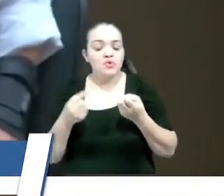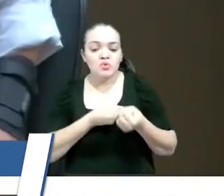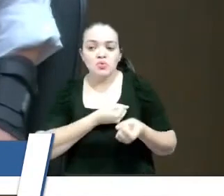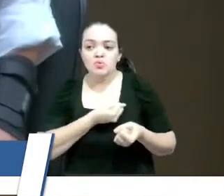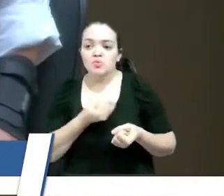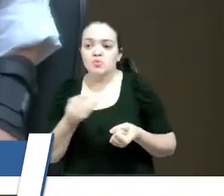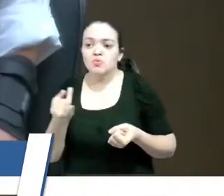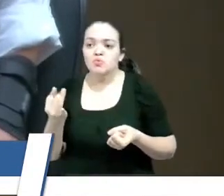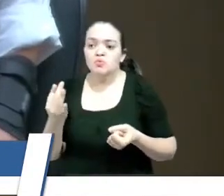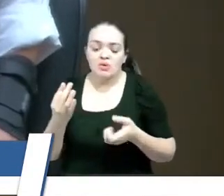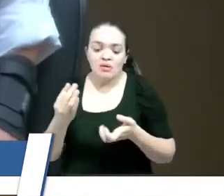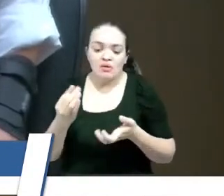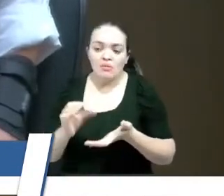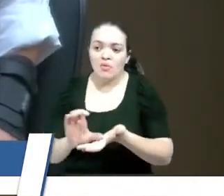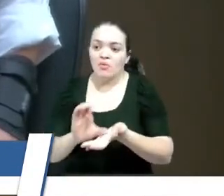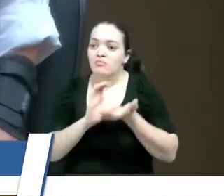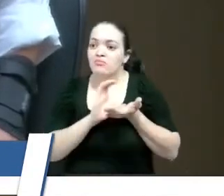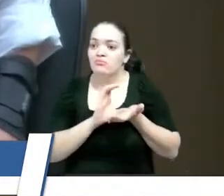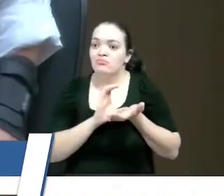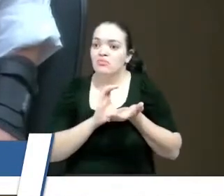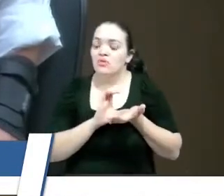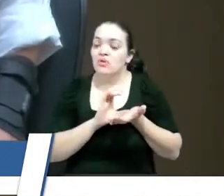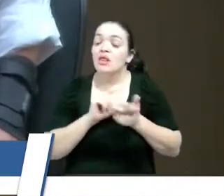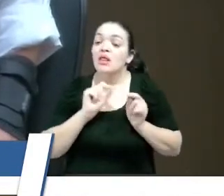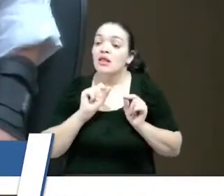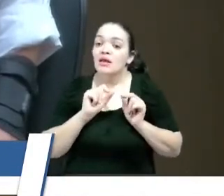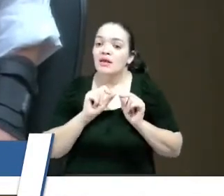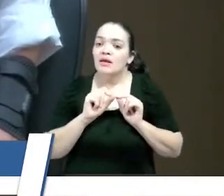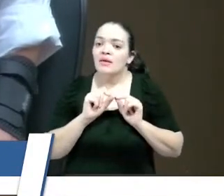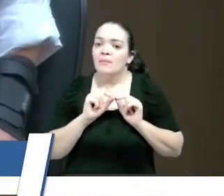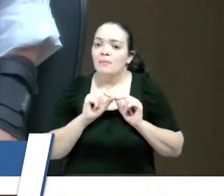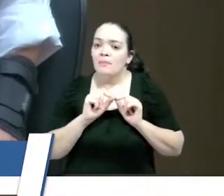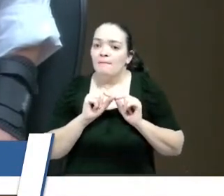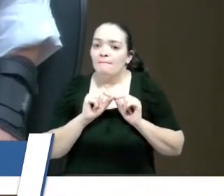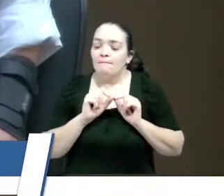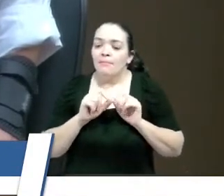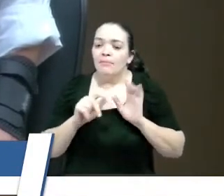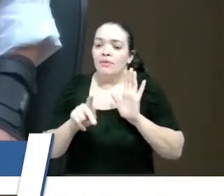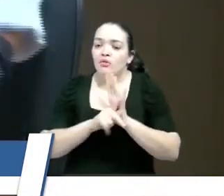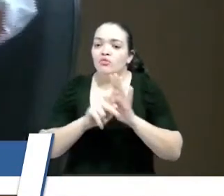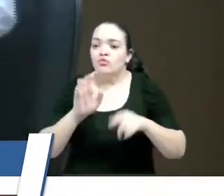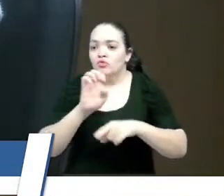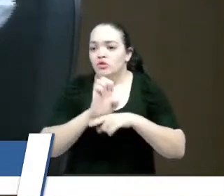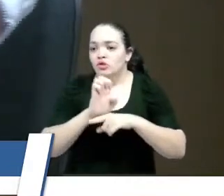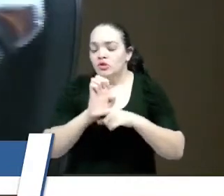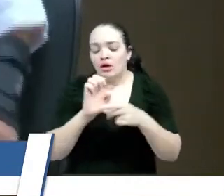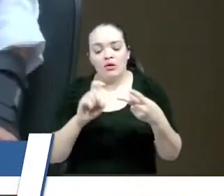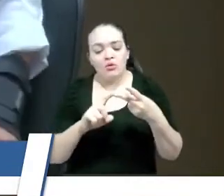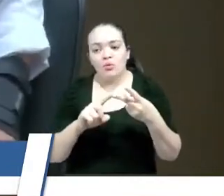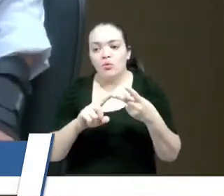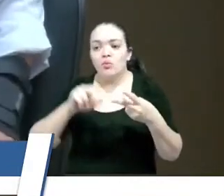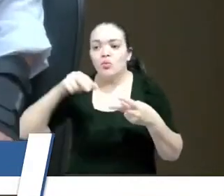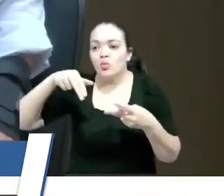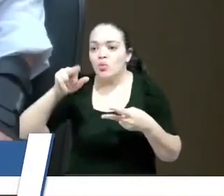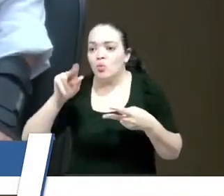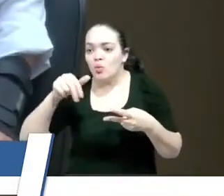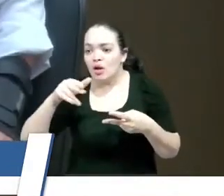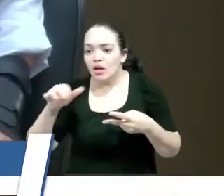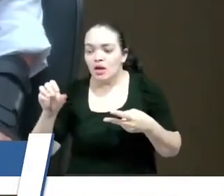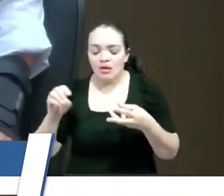recursos que entra são de transferências do Estado, da União, né, Fundo de Participação do